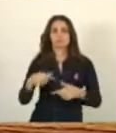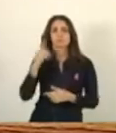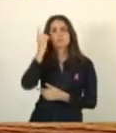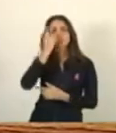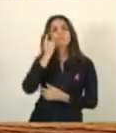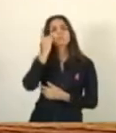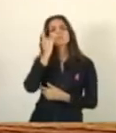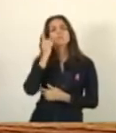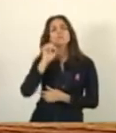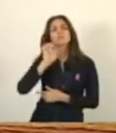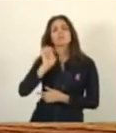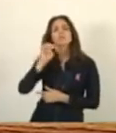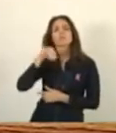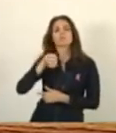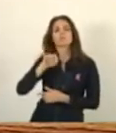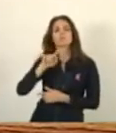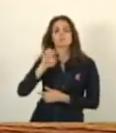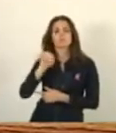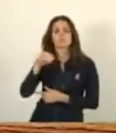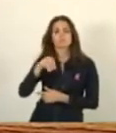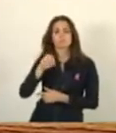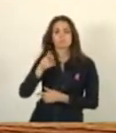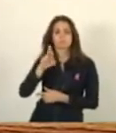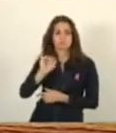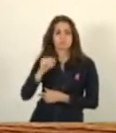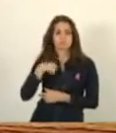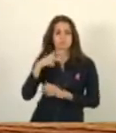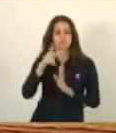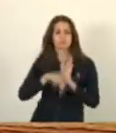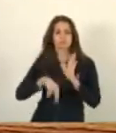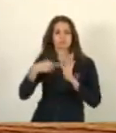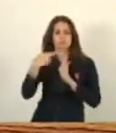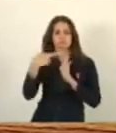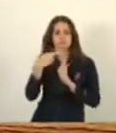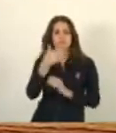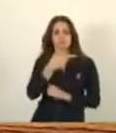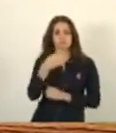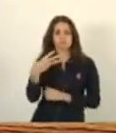deputado Emílio Mameri, que, através do projeto de resolução